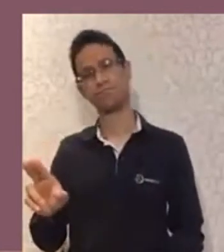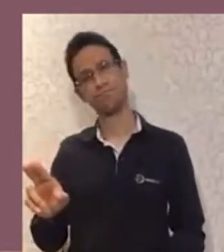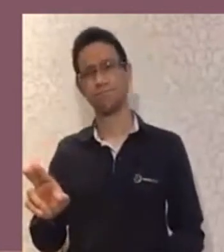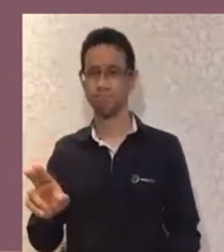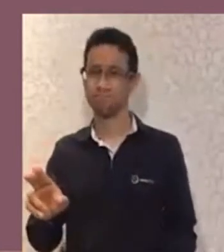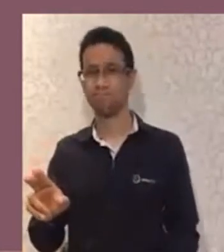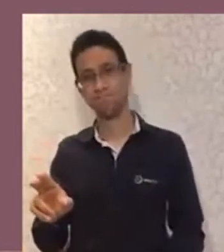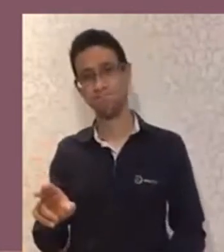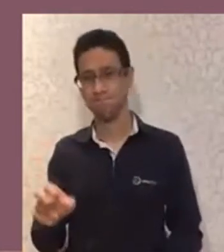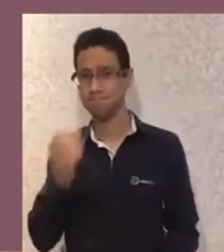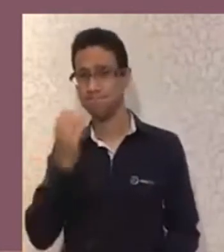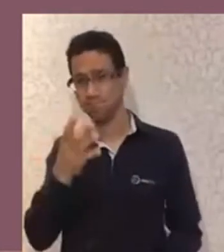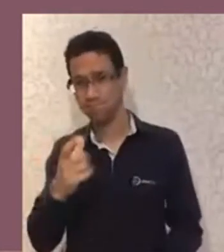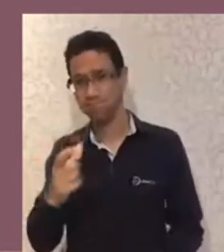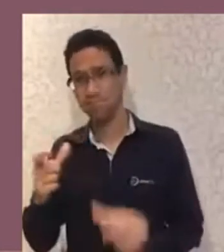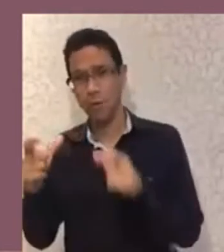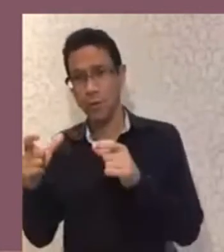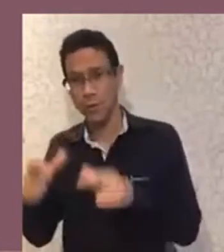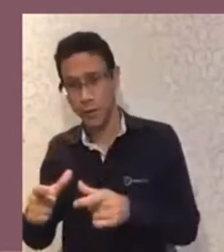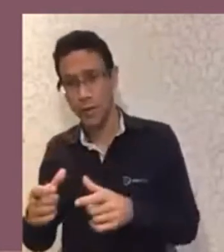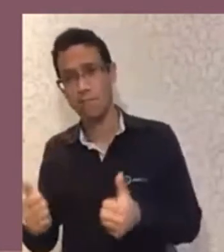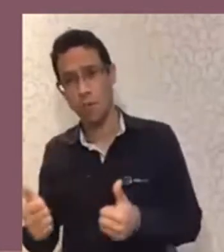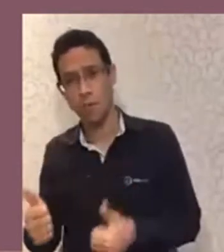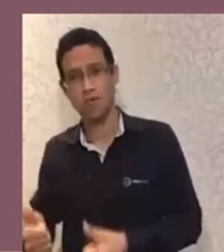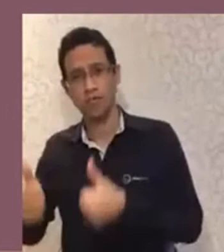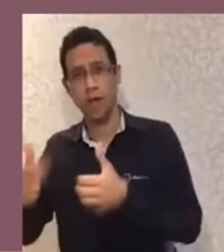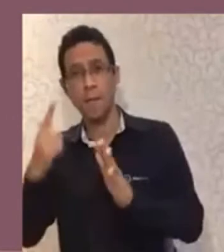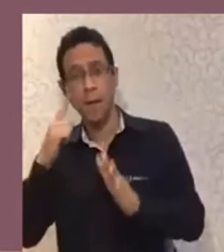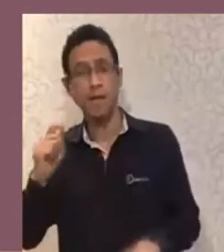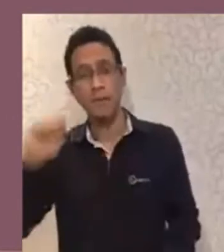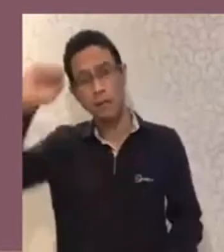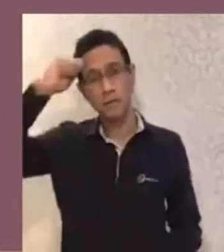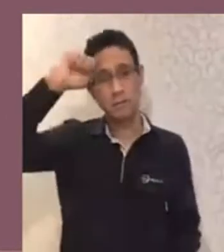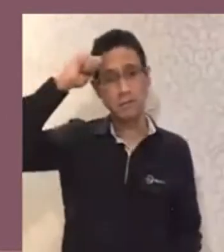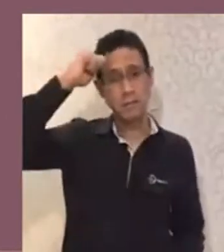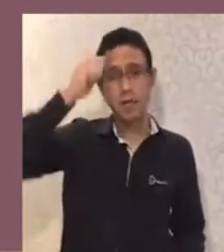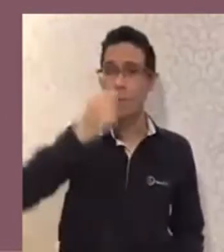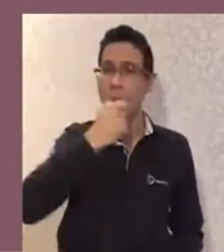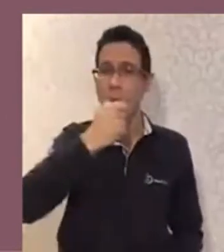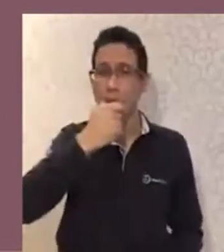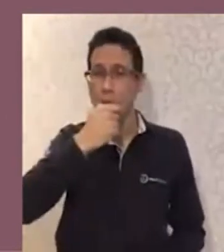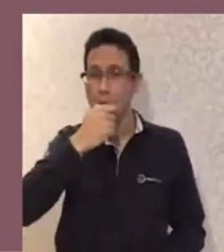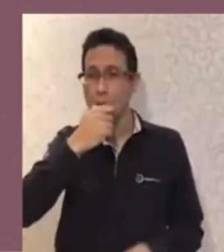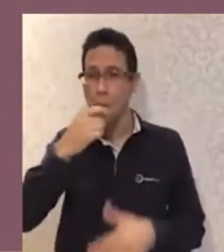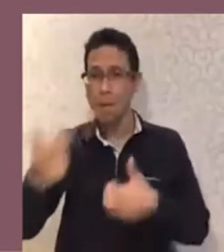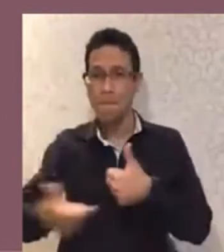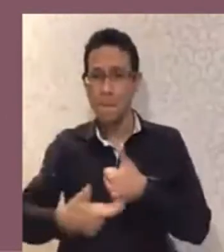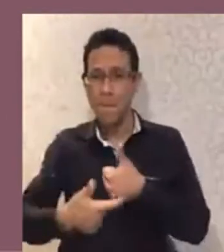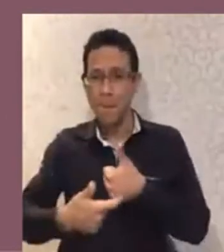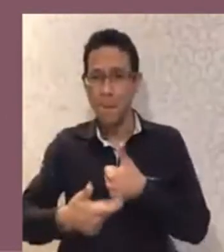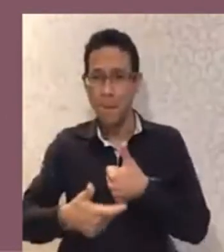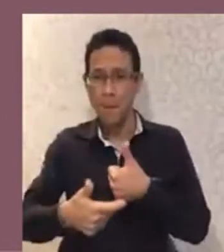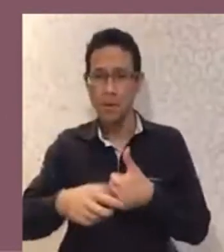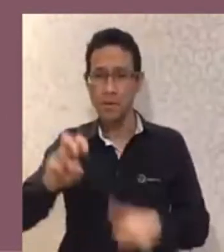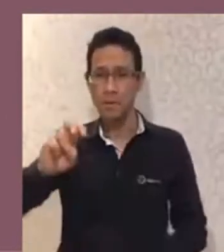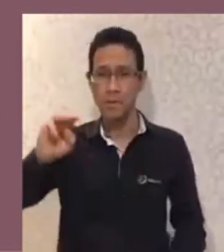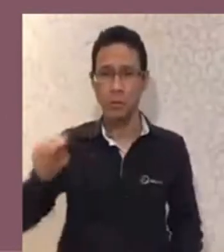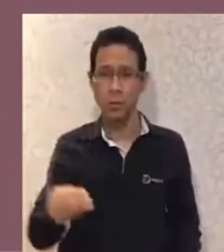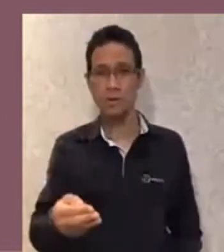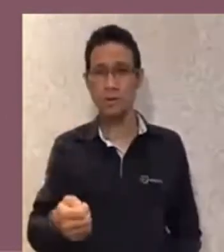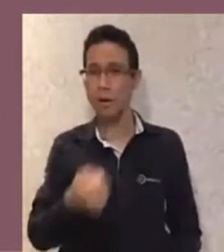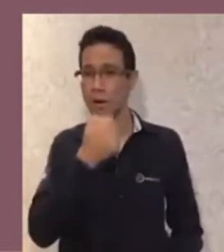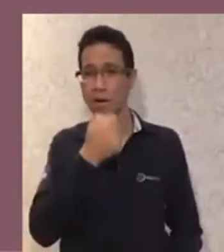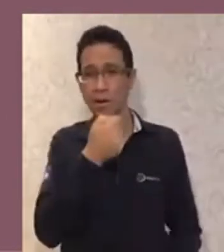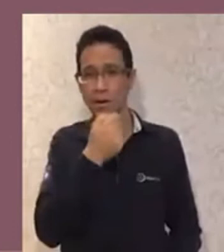né, uma sociedade em que negros tenham 18 milhões de seguidores também, né? Porque senão continua a